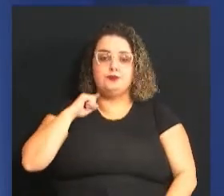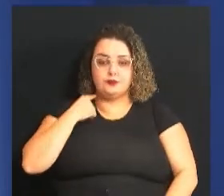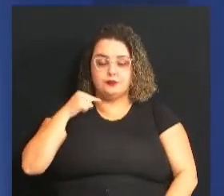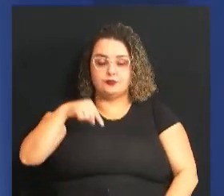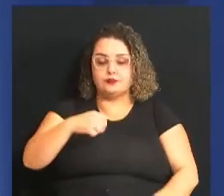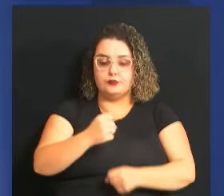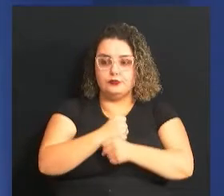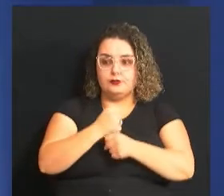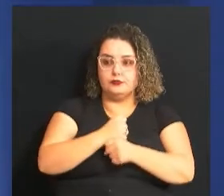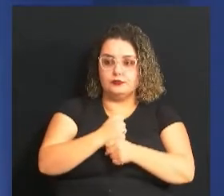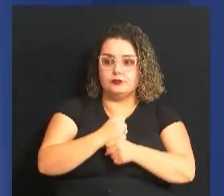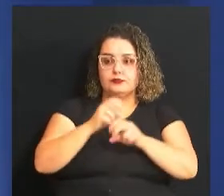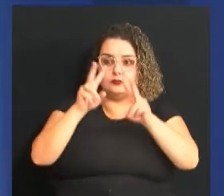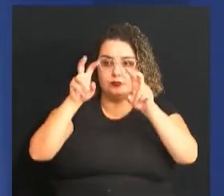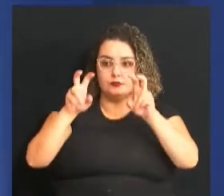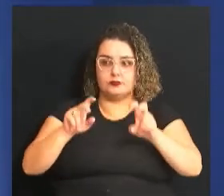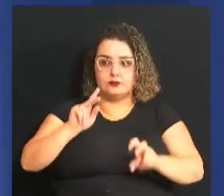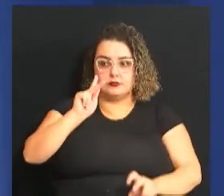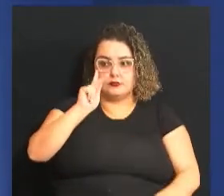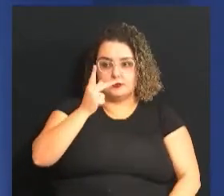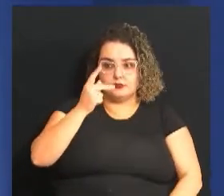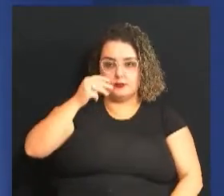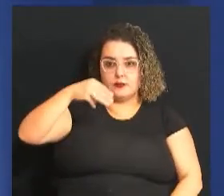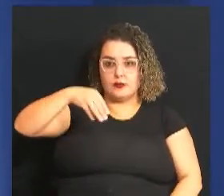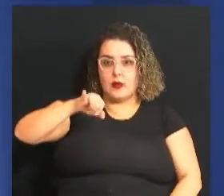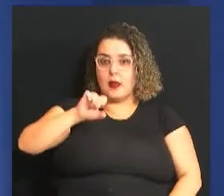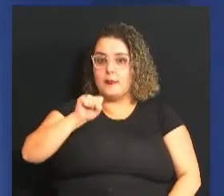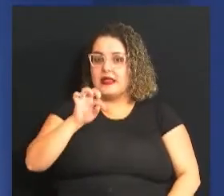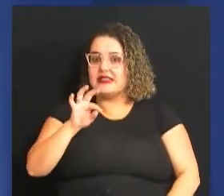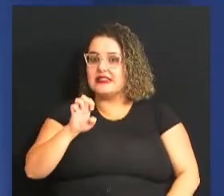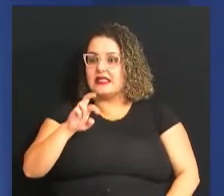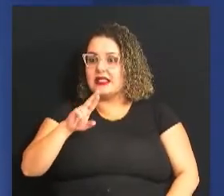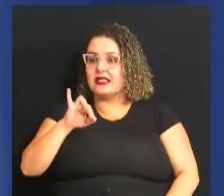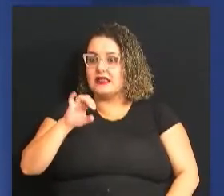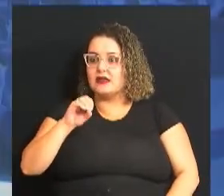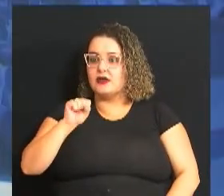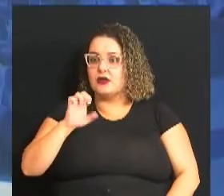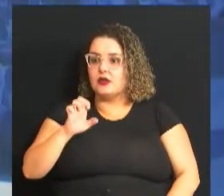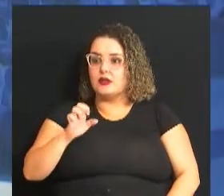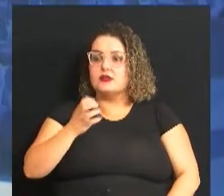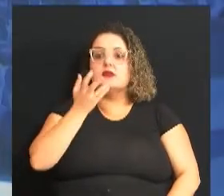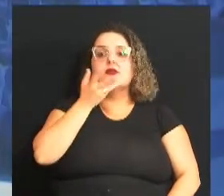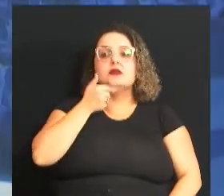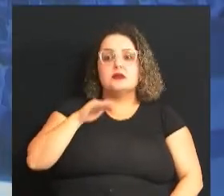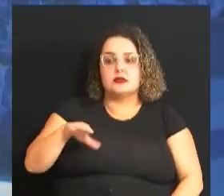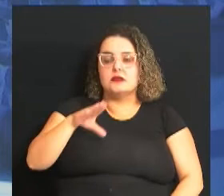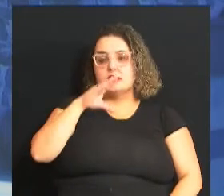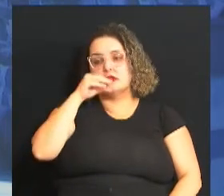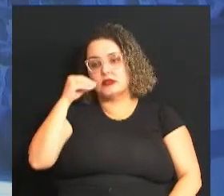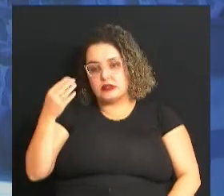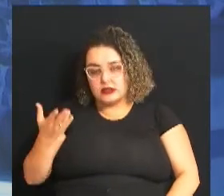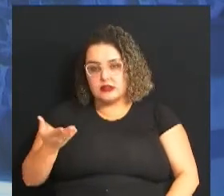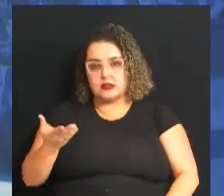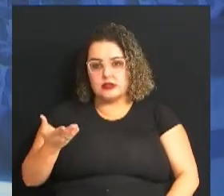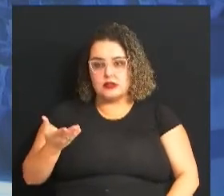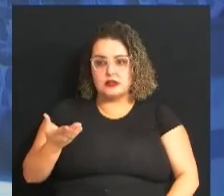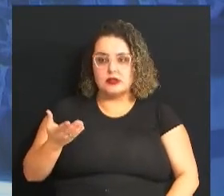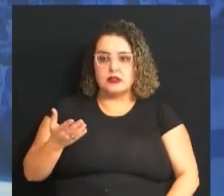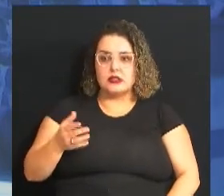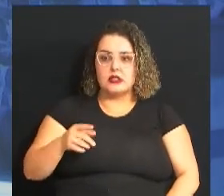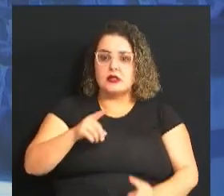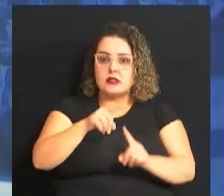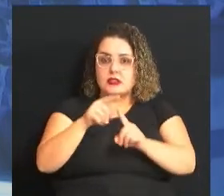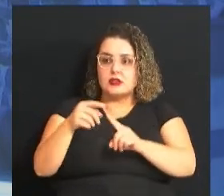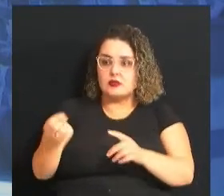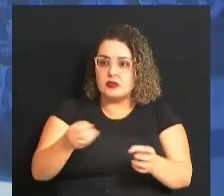foram chamados de hepatite misteriosa, que atingiu principalmente crianças e adolescentes. Esse tipo mais recente